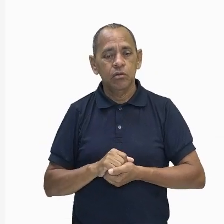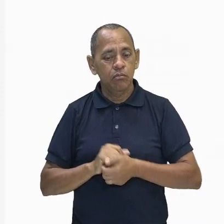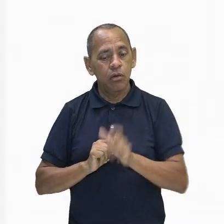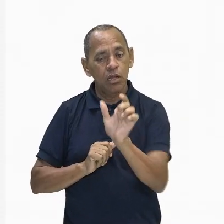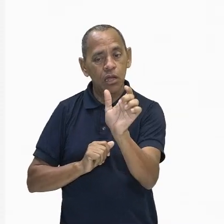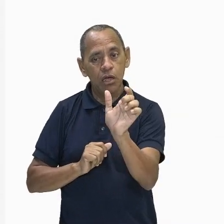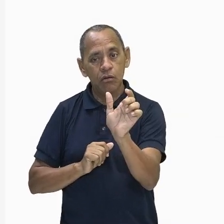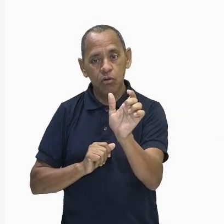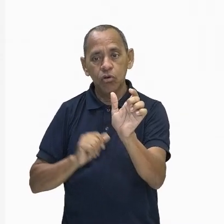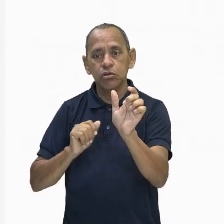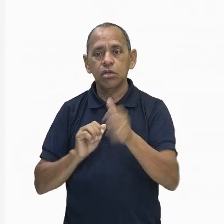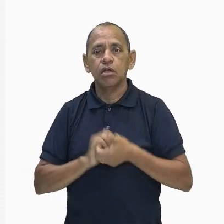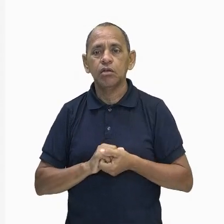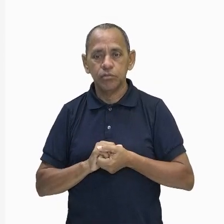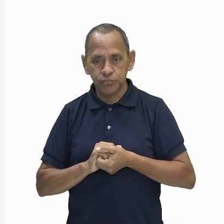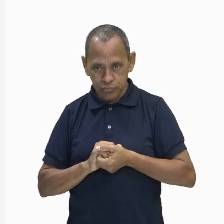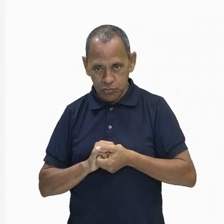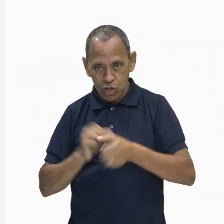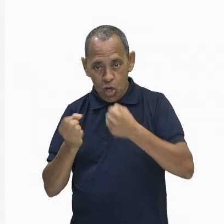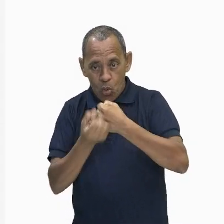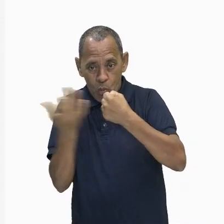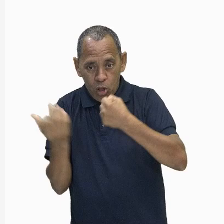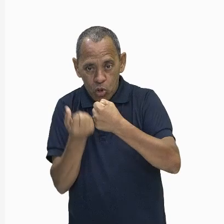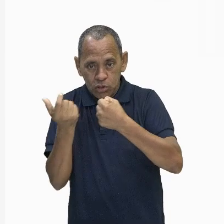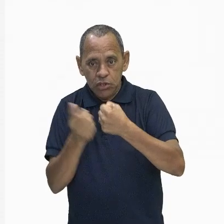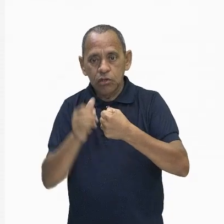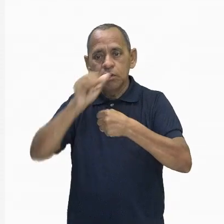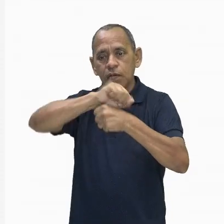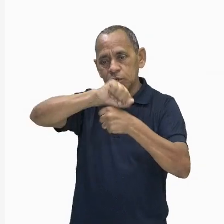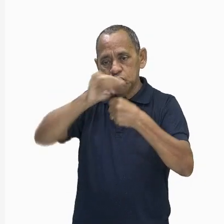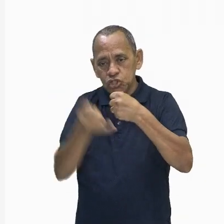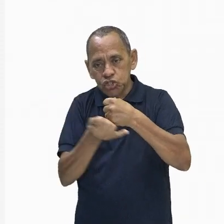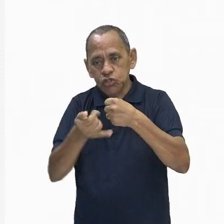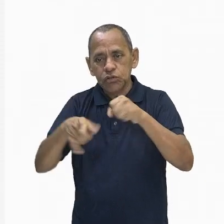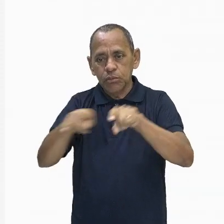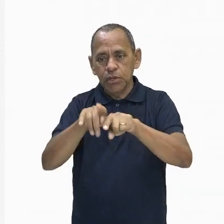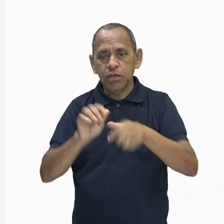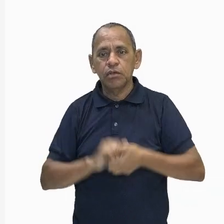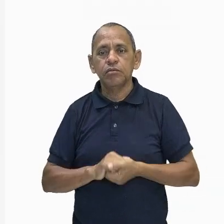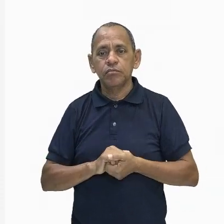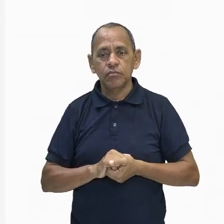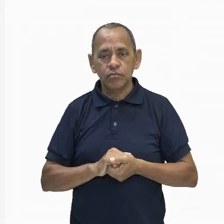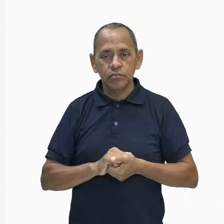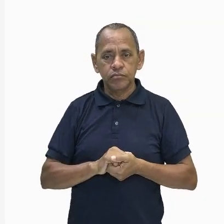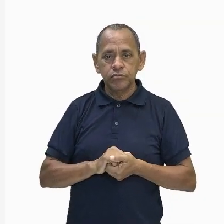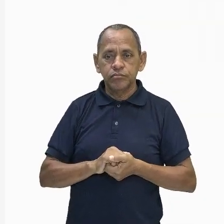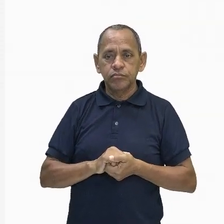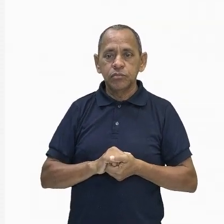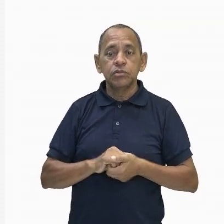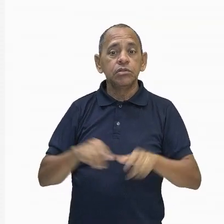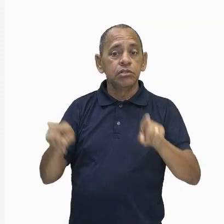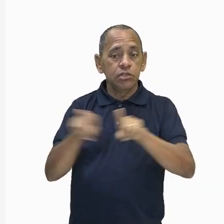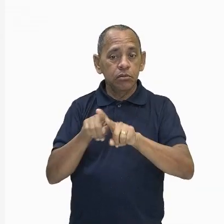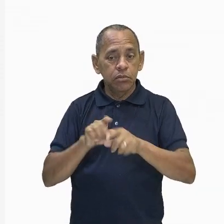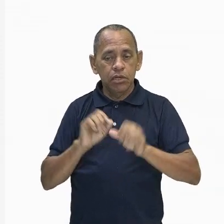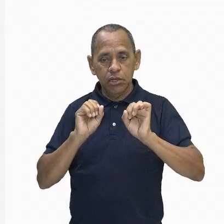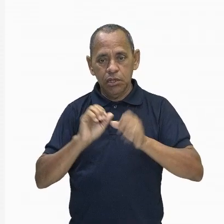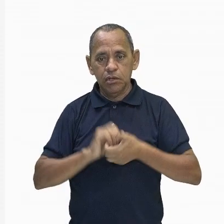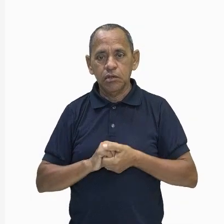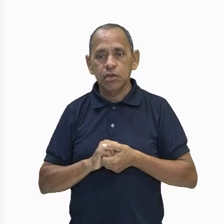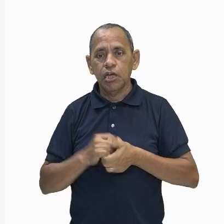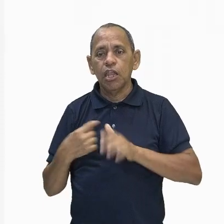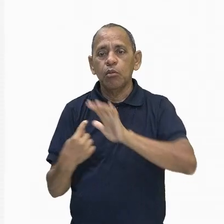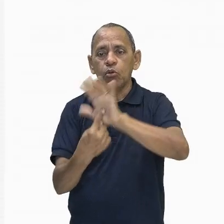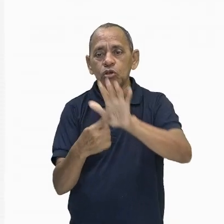é uma locução, certo? Adjetiva. E percebe que também é um adjunto adnominal. E essa locução adjetiva de